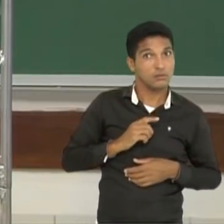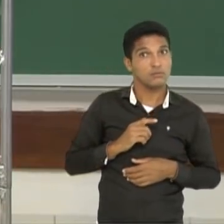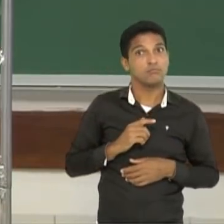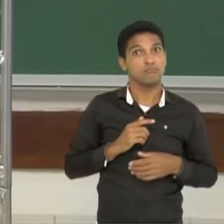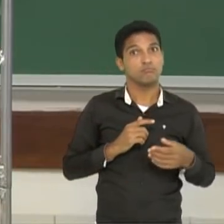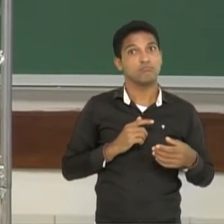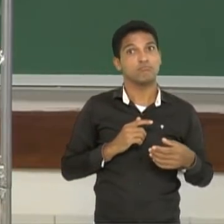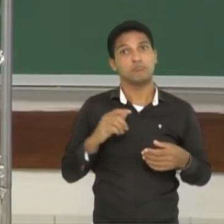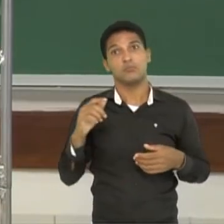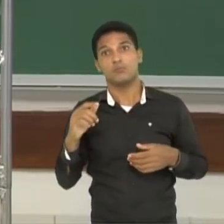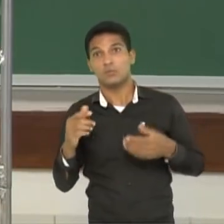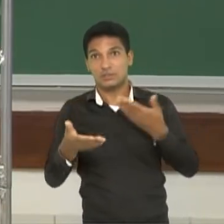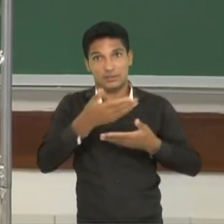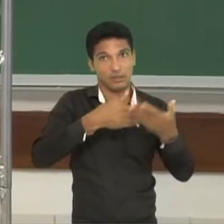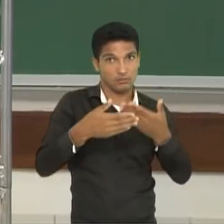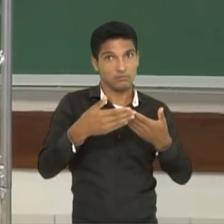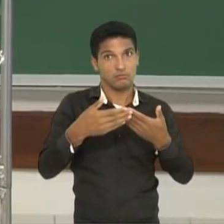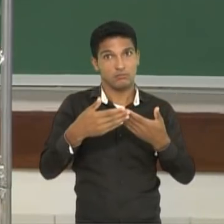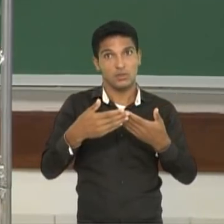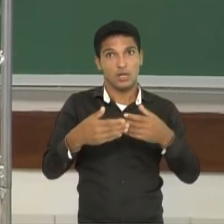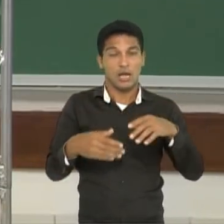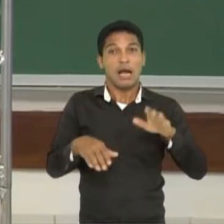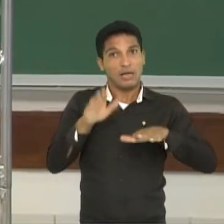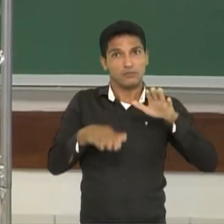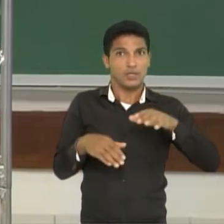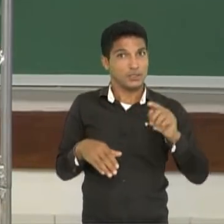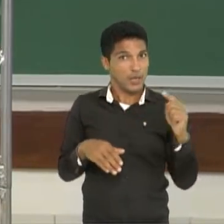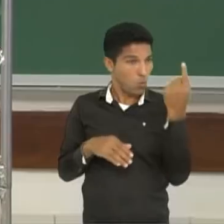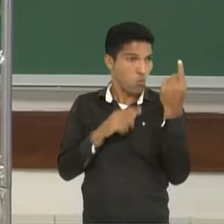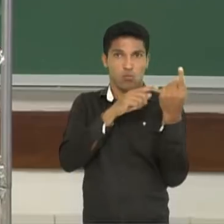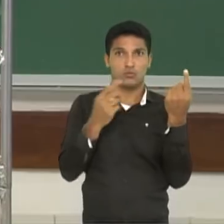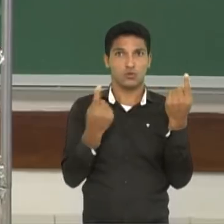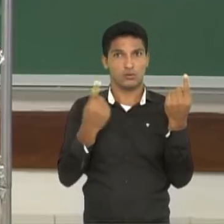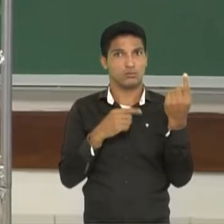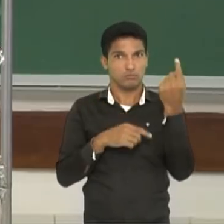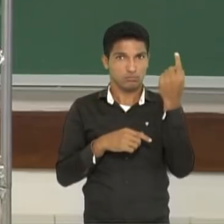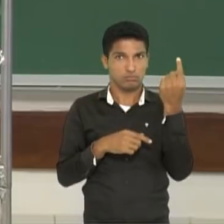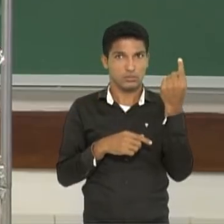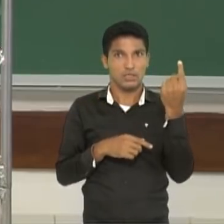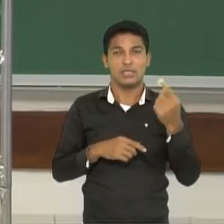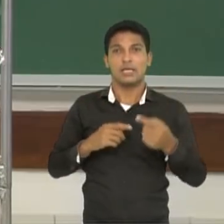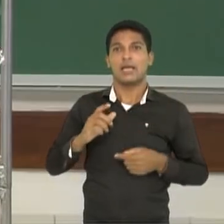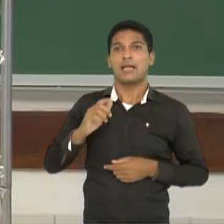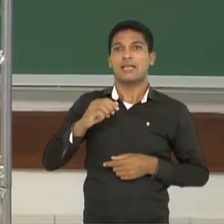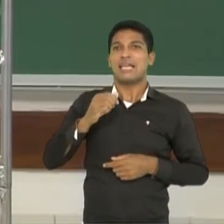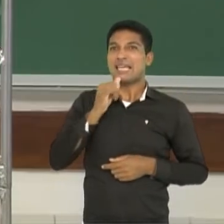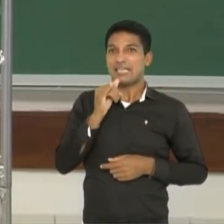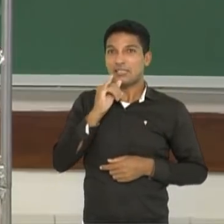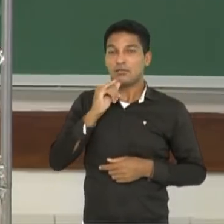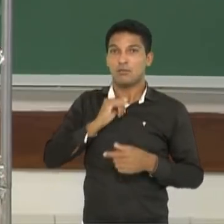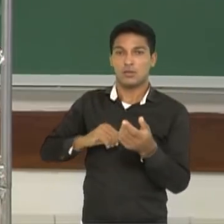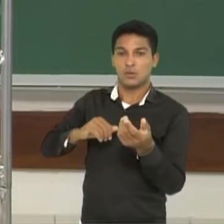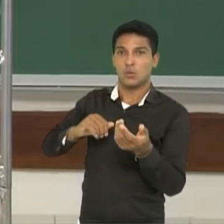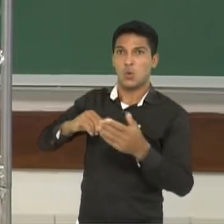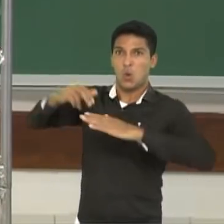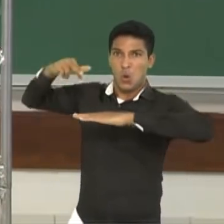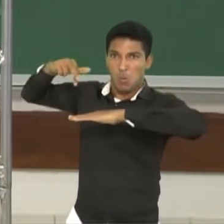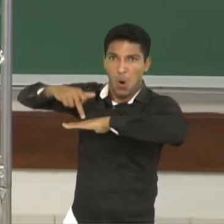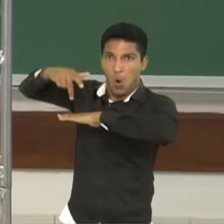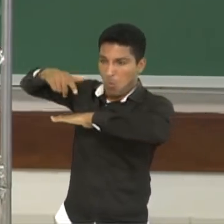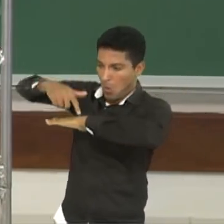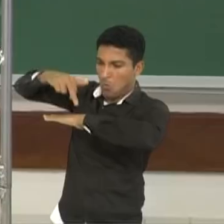ele estabelece a sua marca sozinho, né? Por exemplo, num salto ou num arremesso. Ele vai até o local